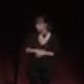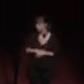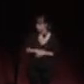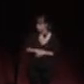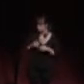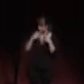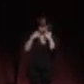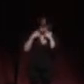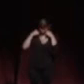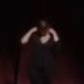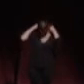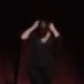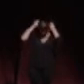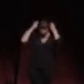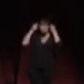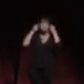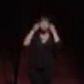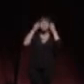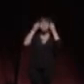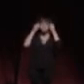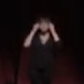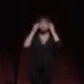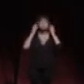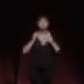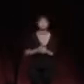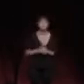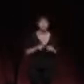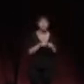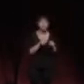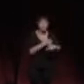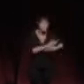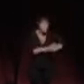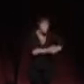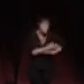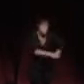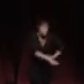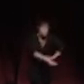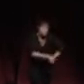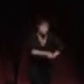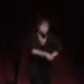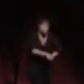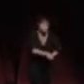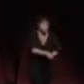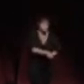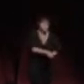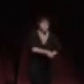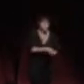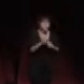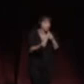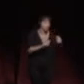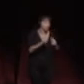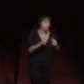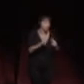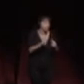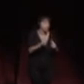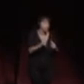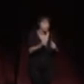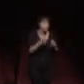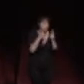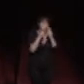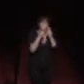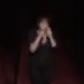E uma coisa mais, para que um bebê, uma criança muito pequena, construa uma noção de tempo